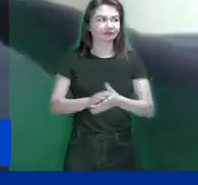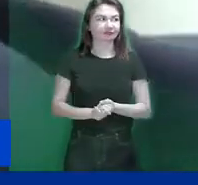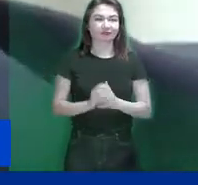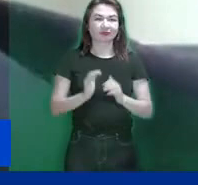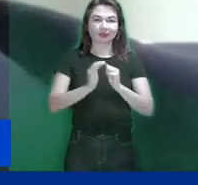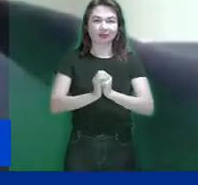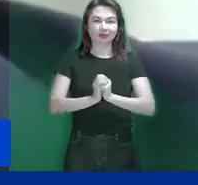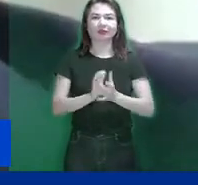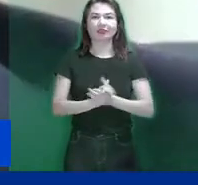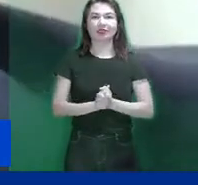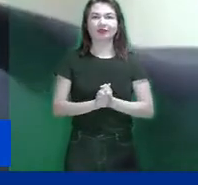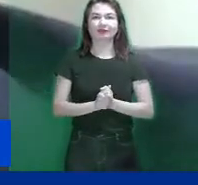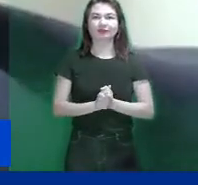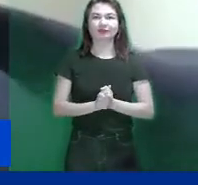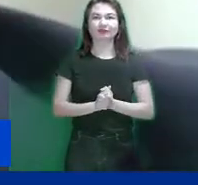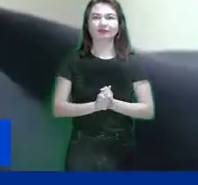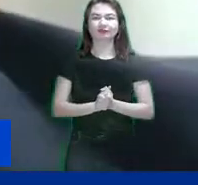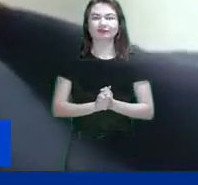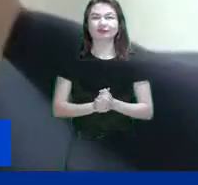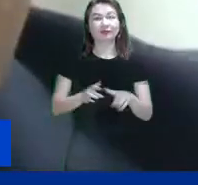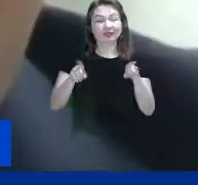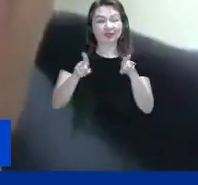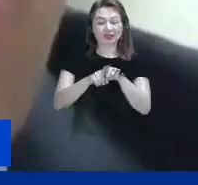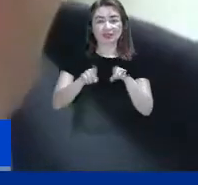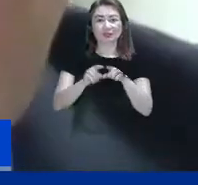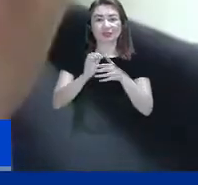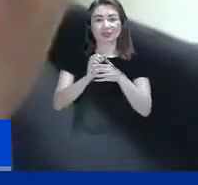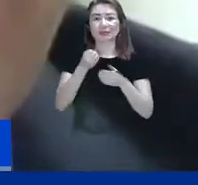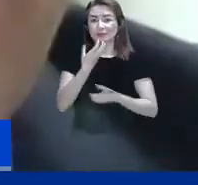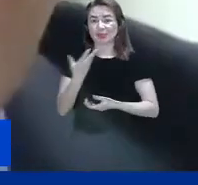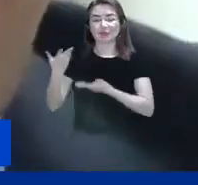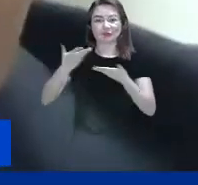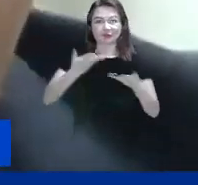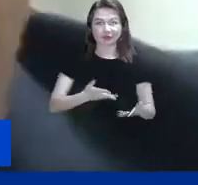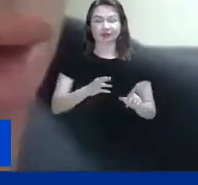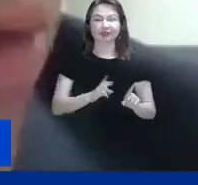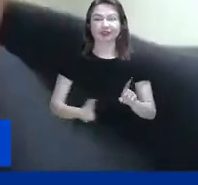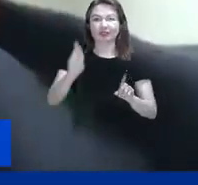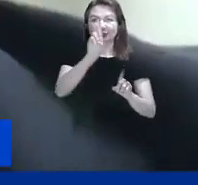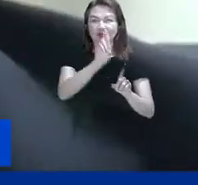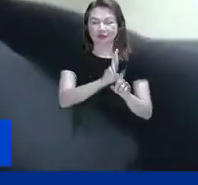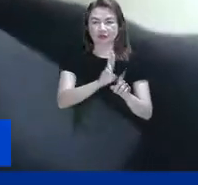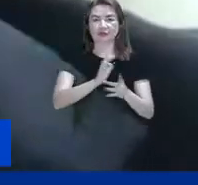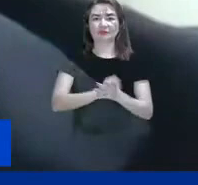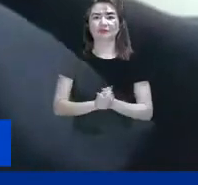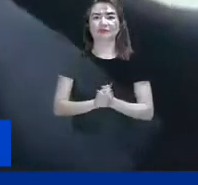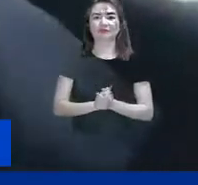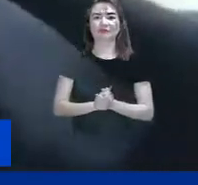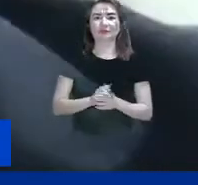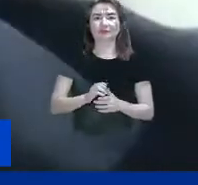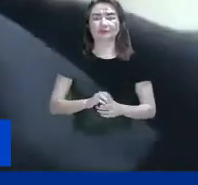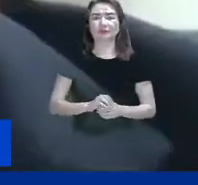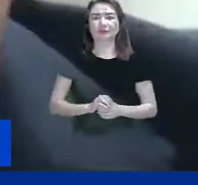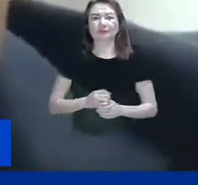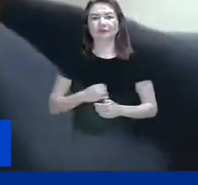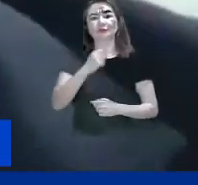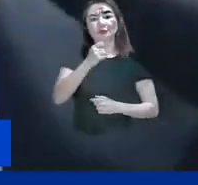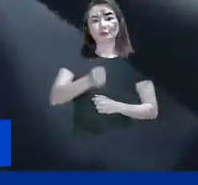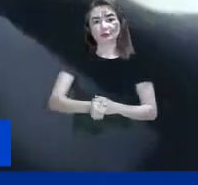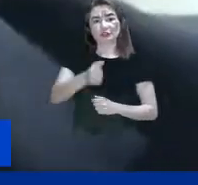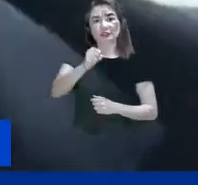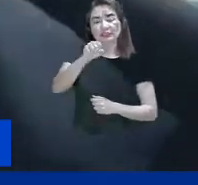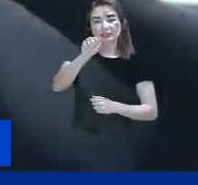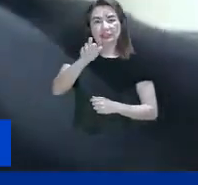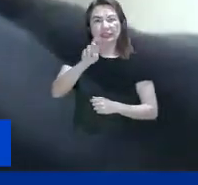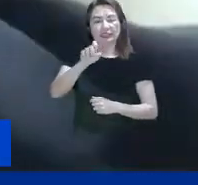que compõem o tribunal, e a procuradora Regional Eleitoral, doutora Sara, também aos advogados